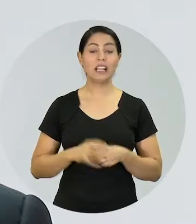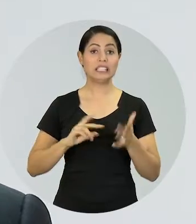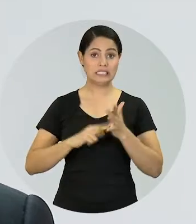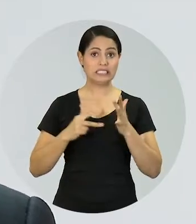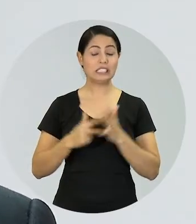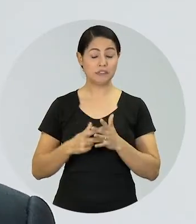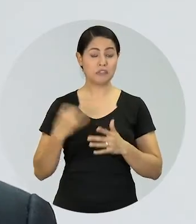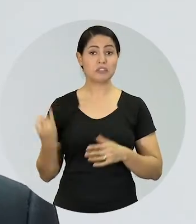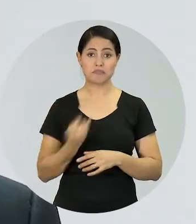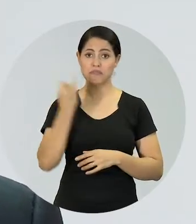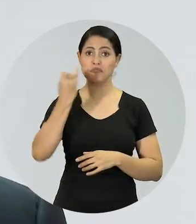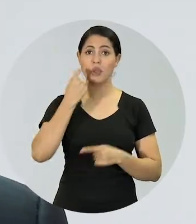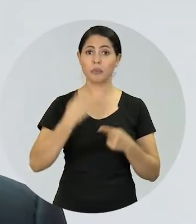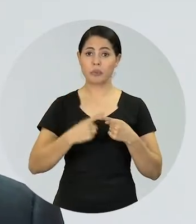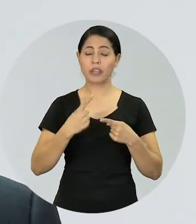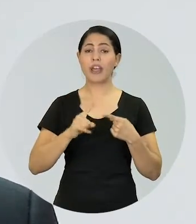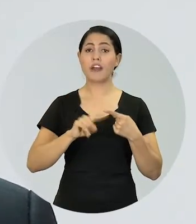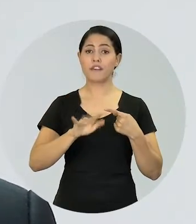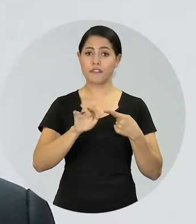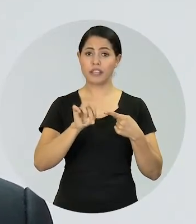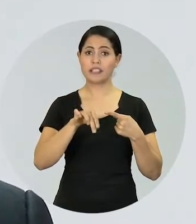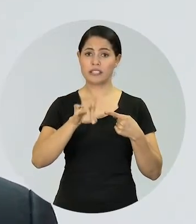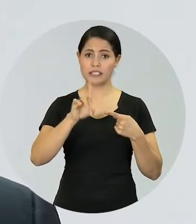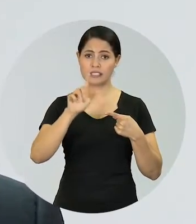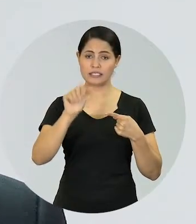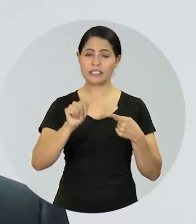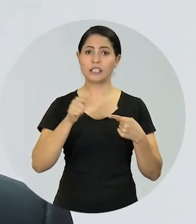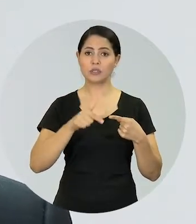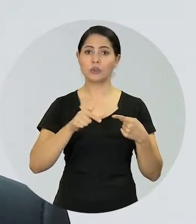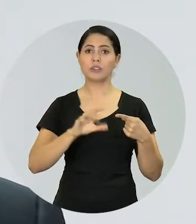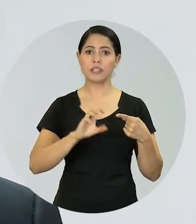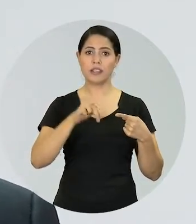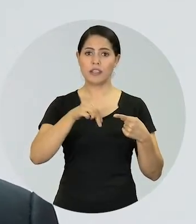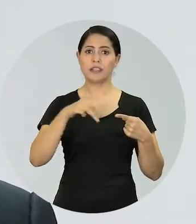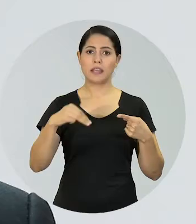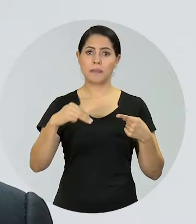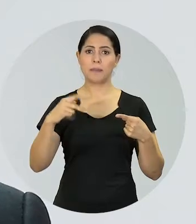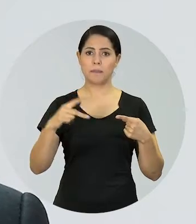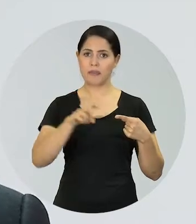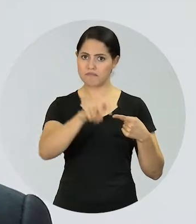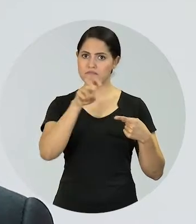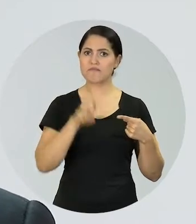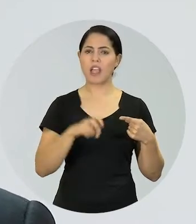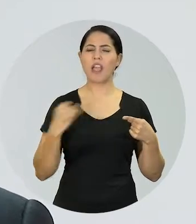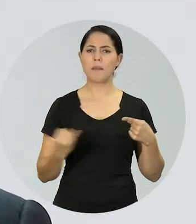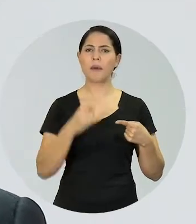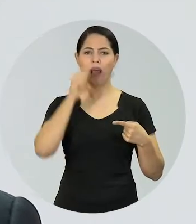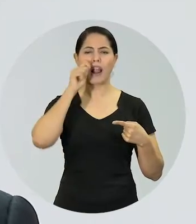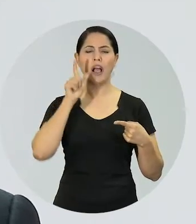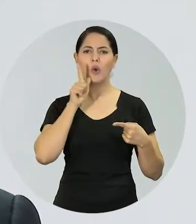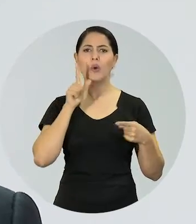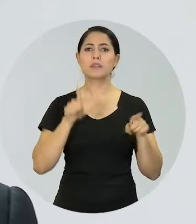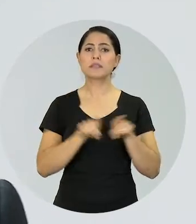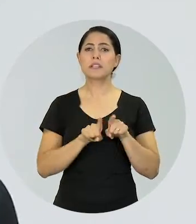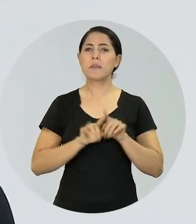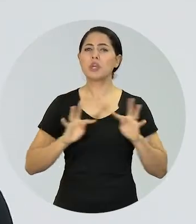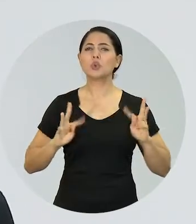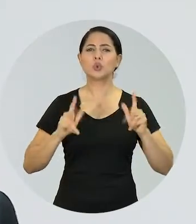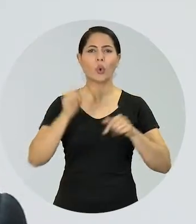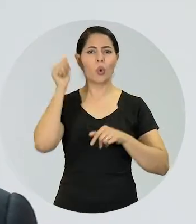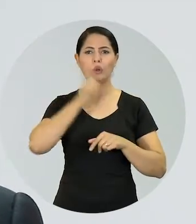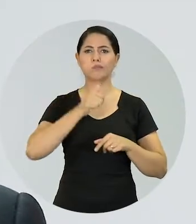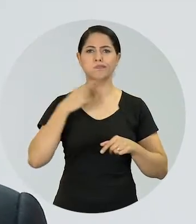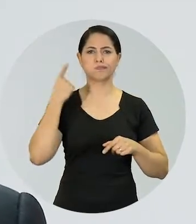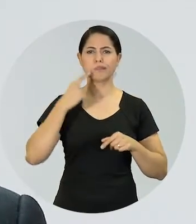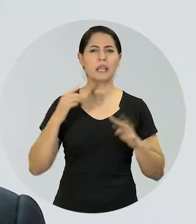Isso representa muito, né? Fernanda Marinella, integrando o Conselho Nacional do Ministério Público, é um orgulho não somente para Alagoas, mas para as